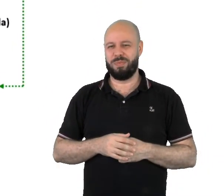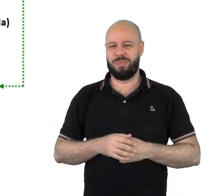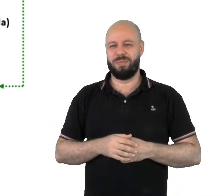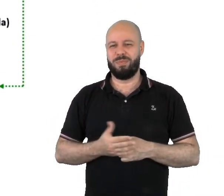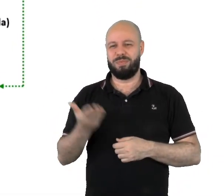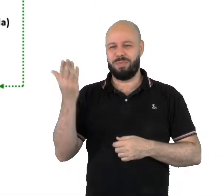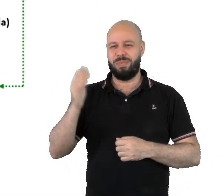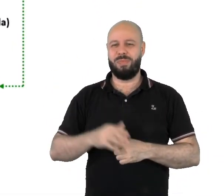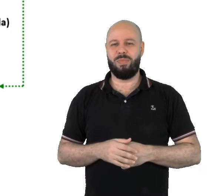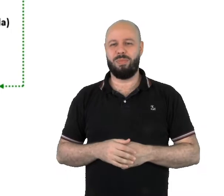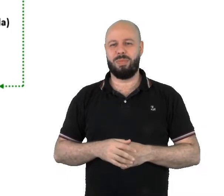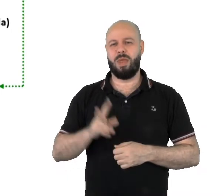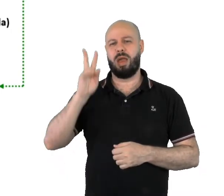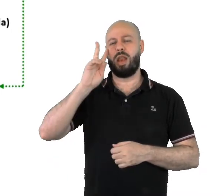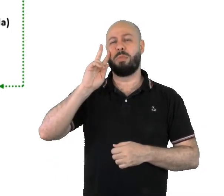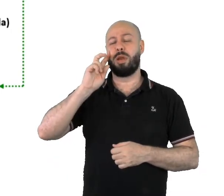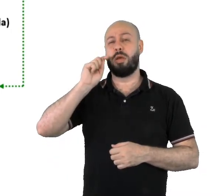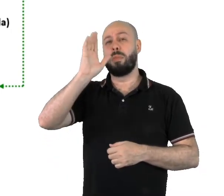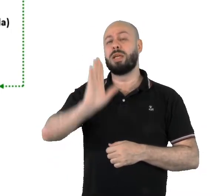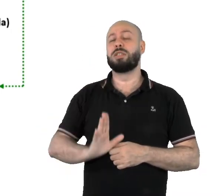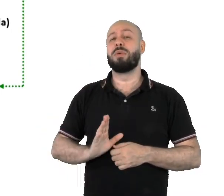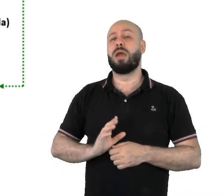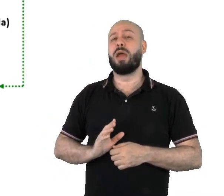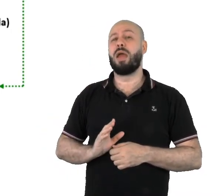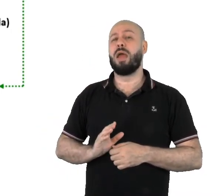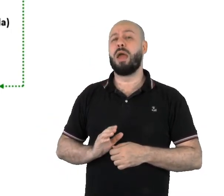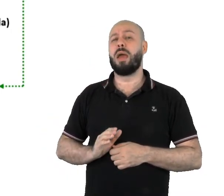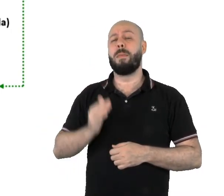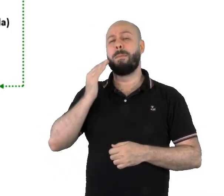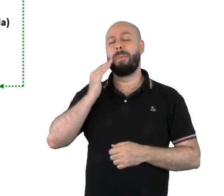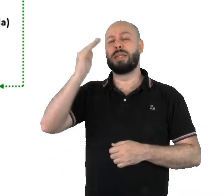vocês? Lembrem-se, o Brasil é predominante,